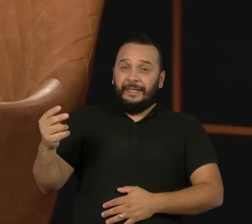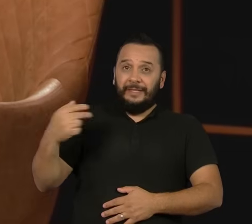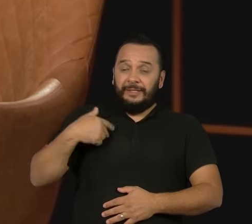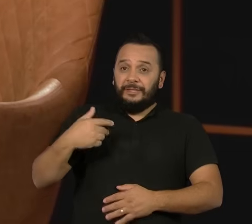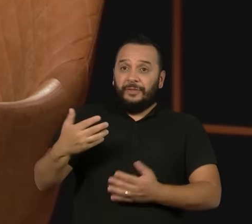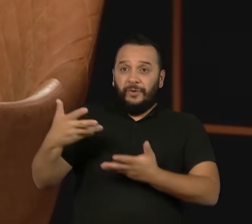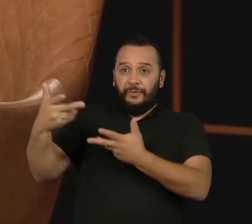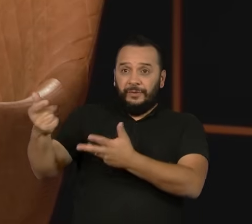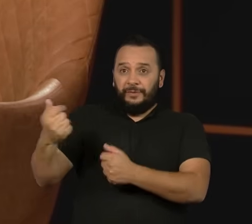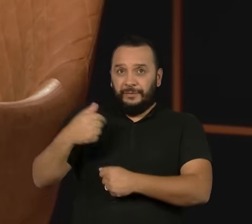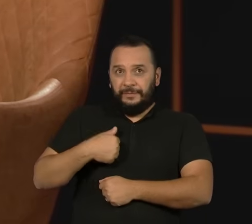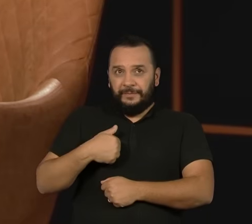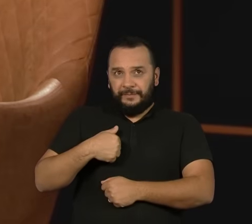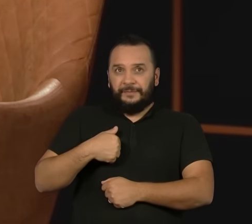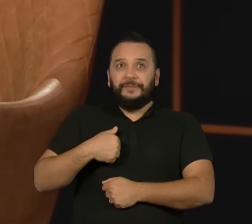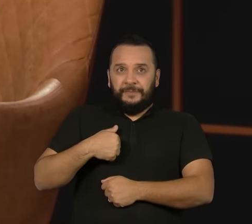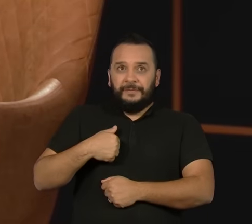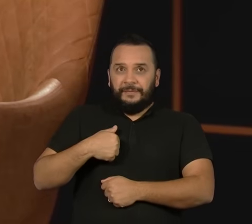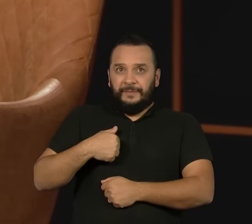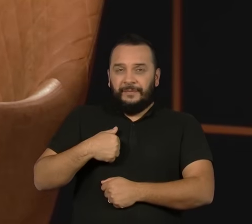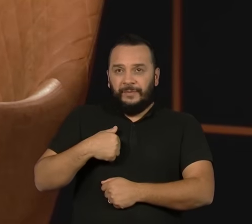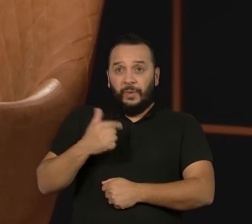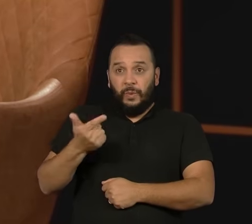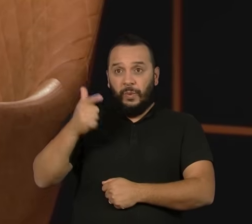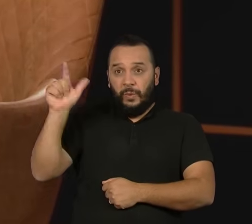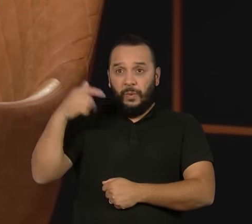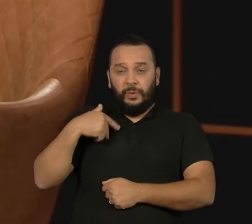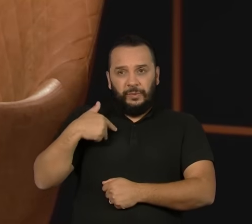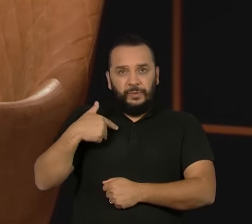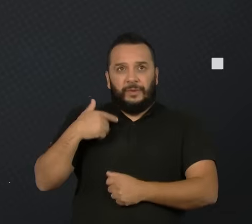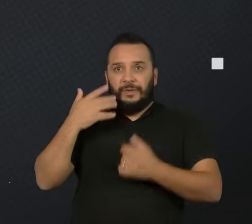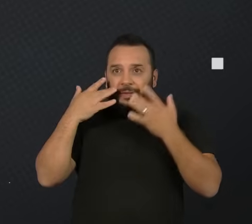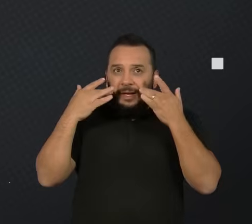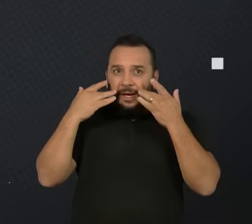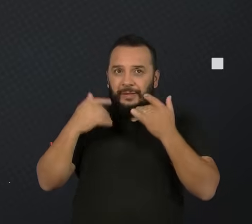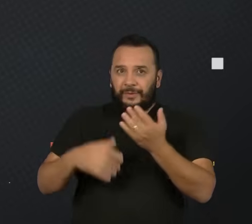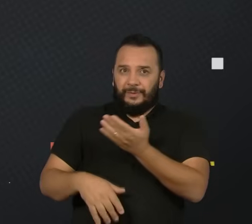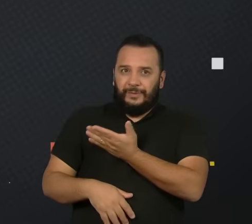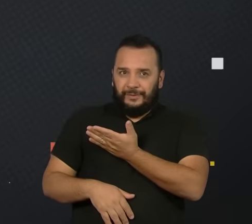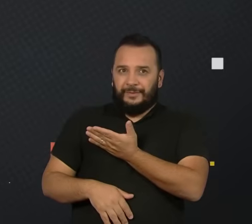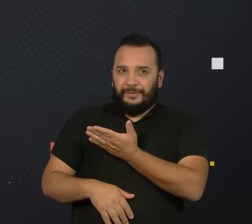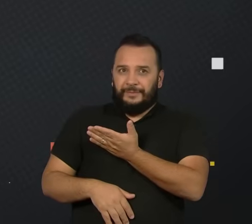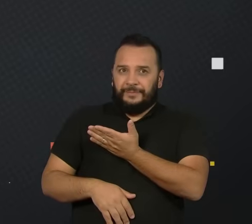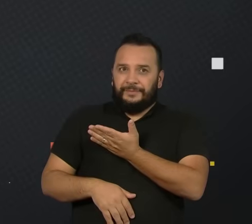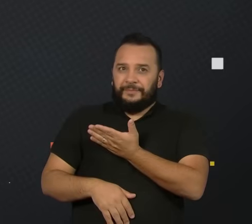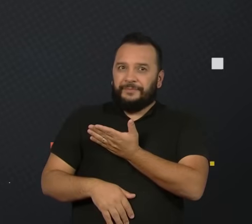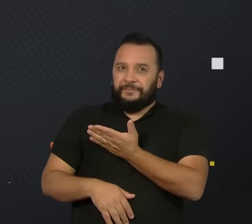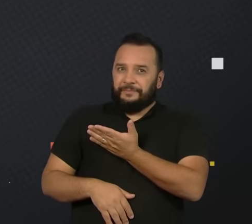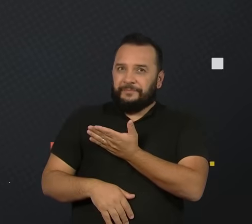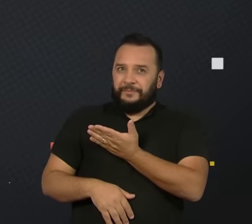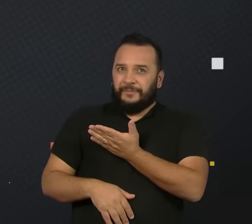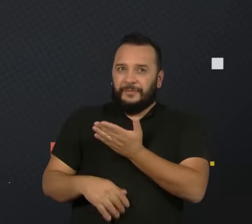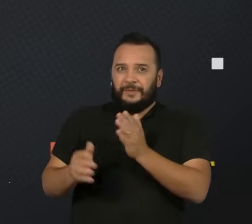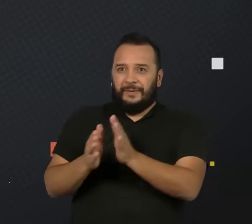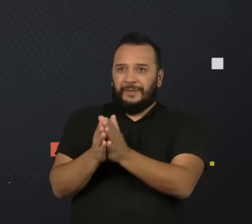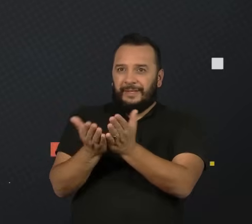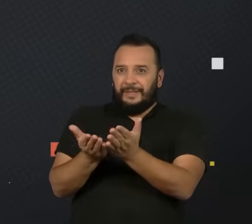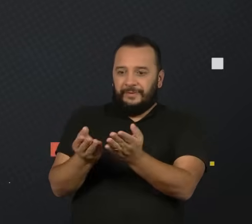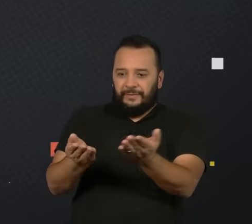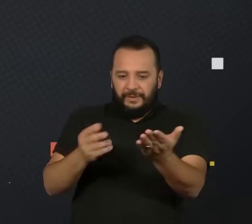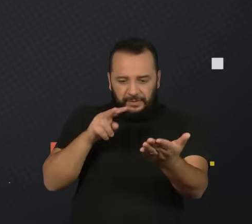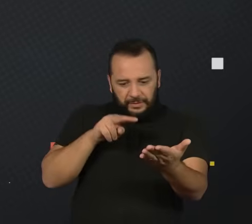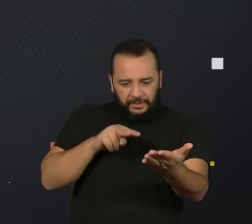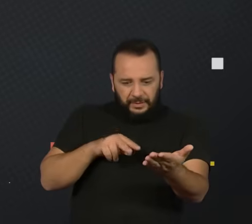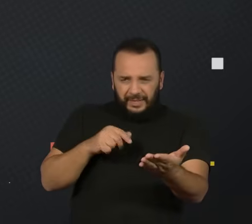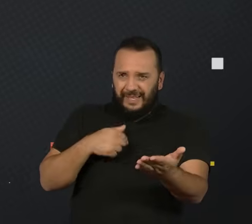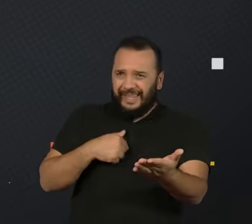ele me chamou para fazer o outro espetáculo, que ele entregou o livro do Henrique Barthes para mim, eu falei, você tá